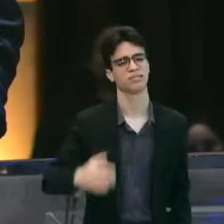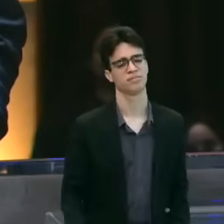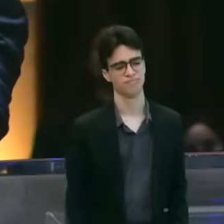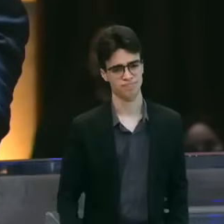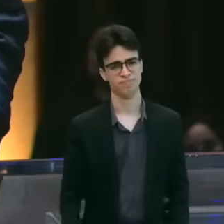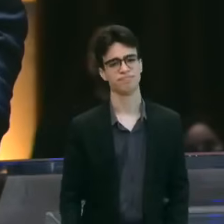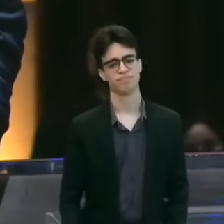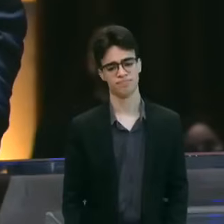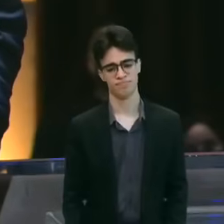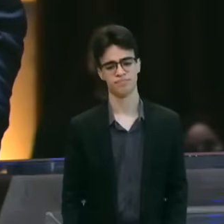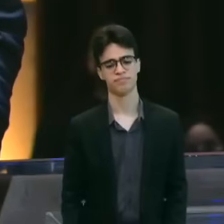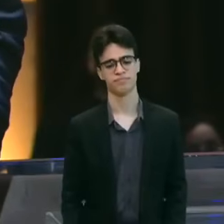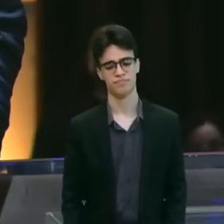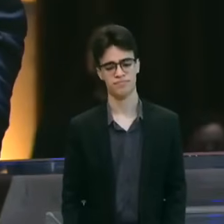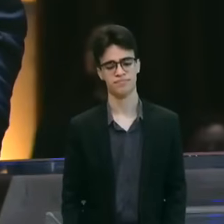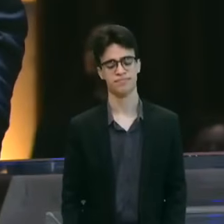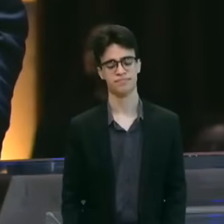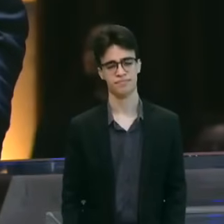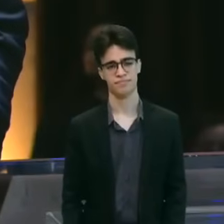de Deus.